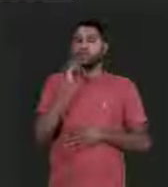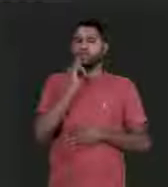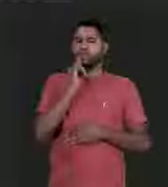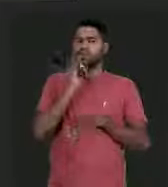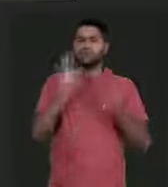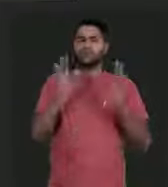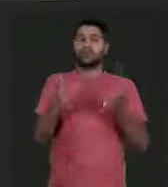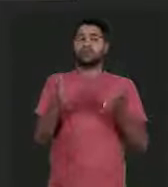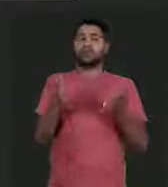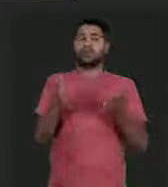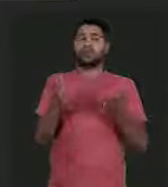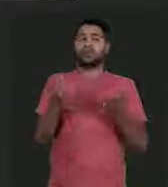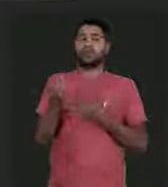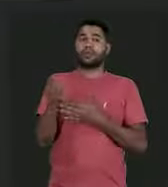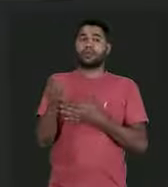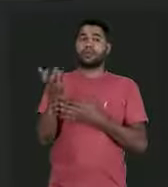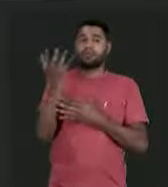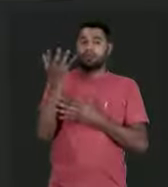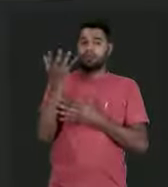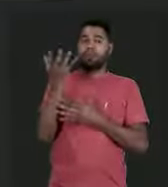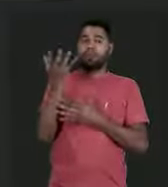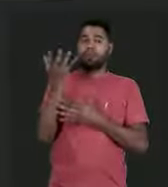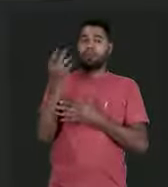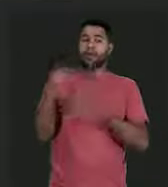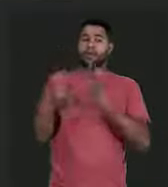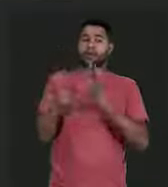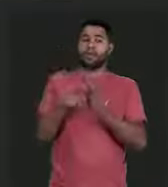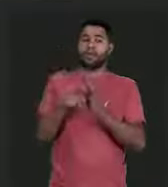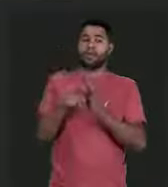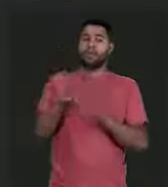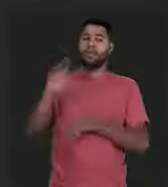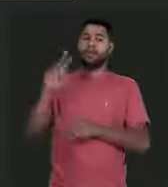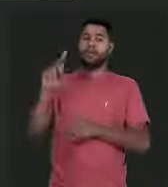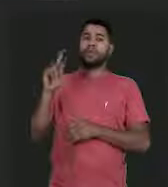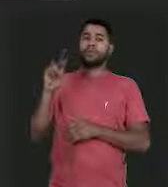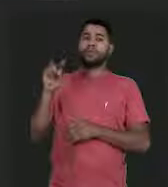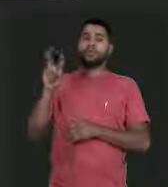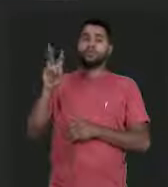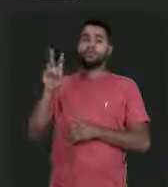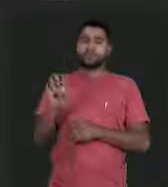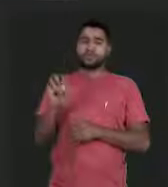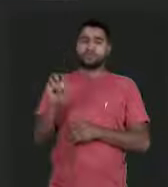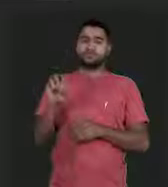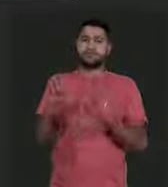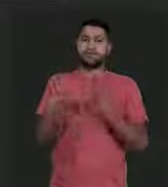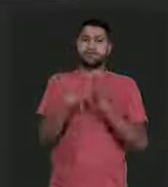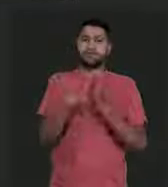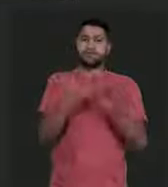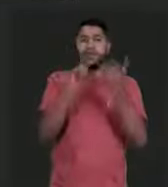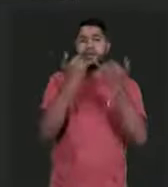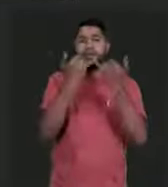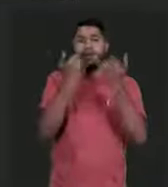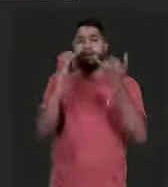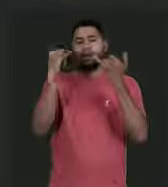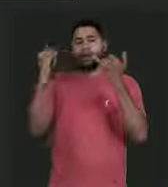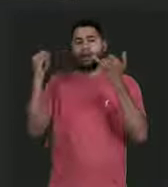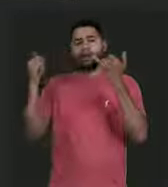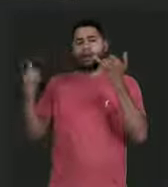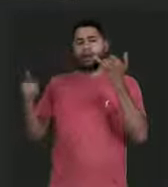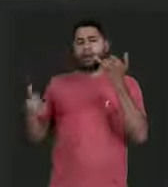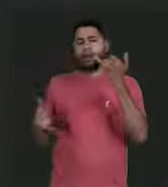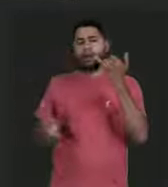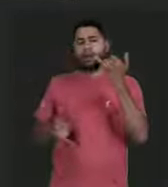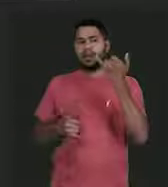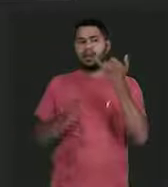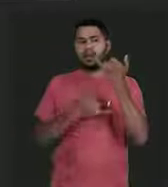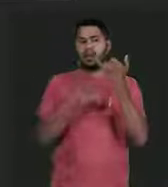está acesa, ou seja, eu acionei uma chave fazendo com que a corrente elétrica passe